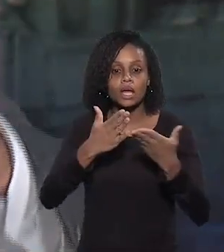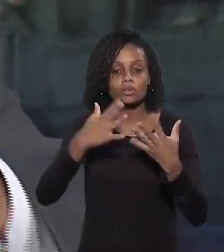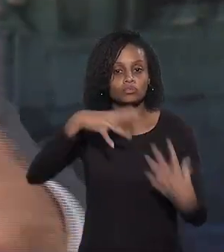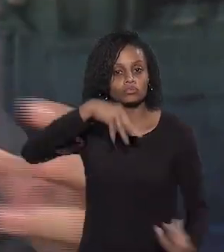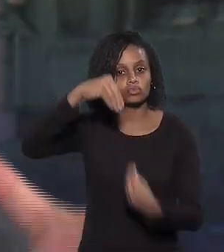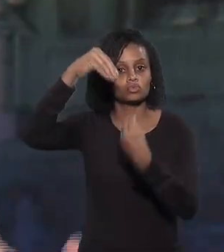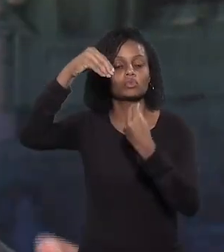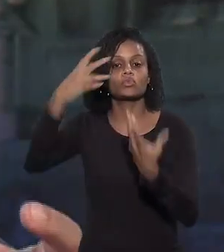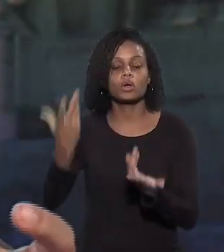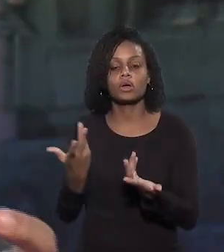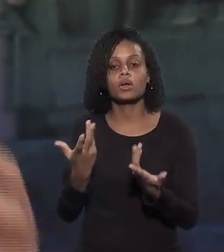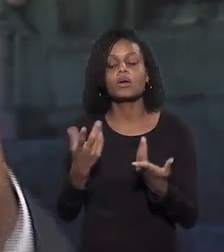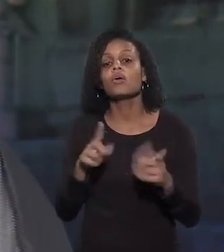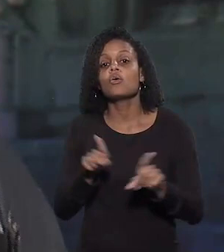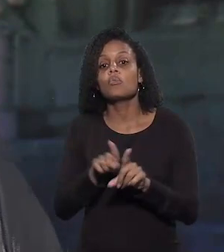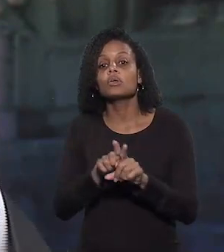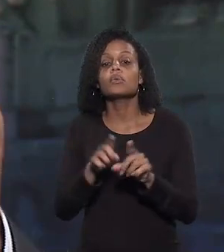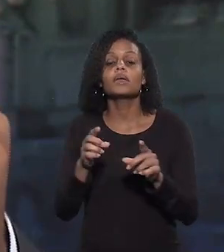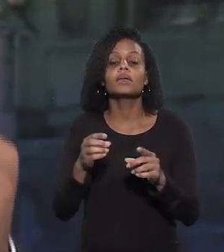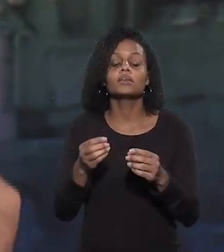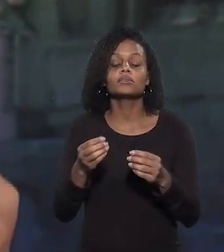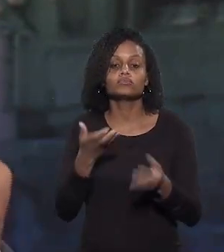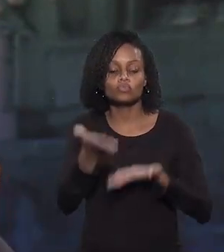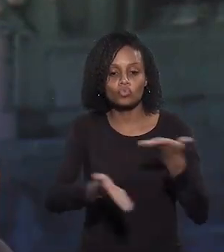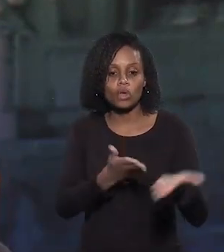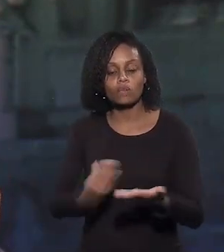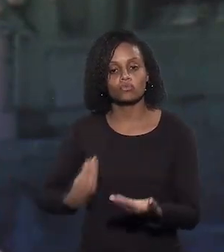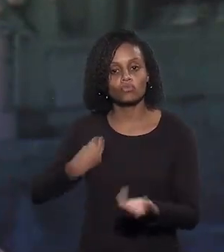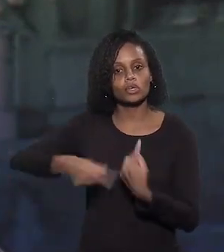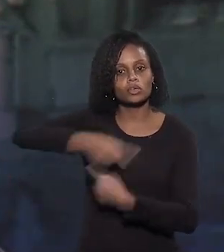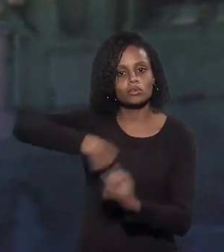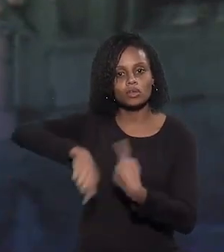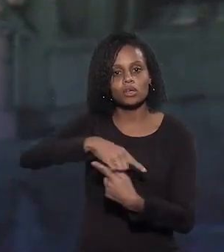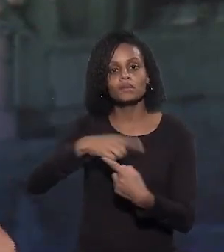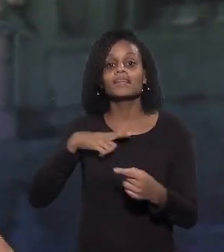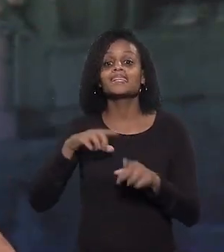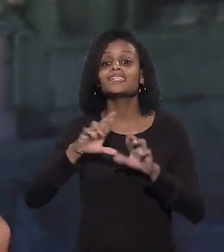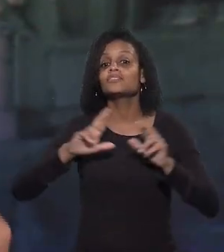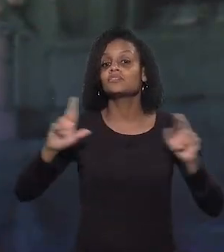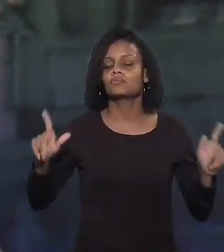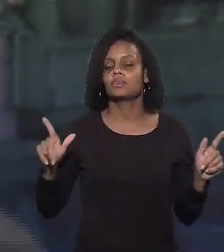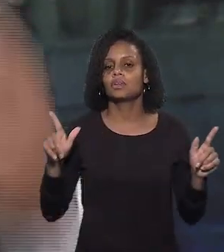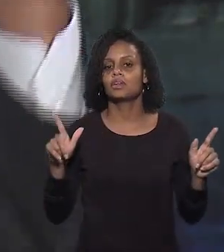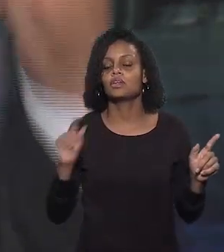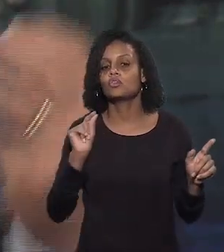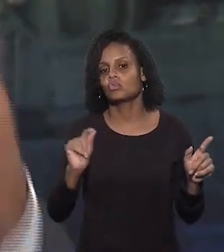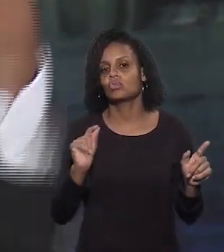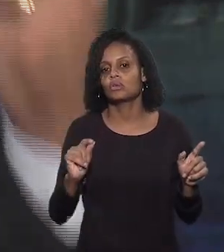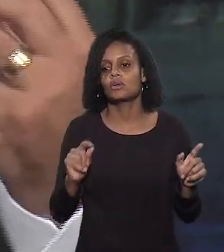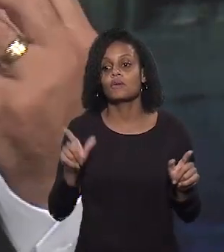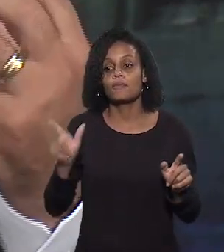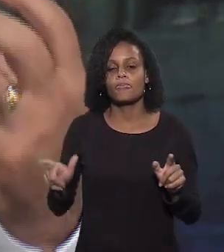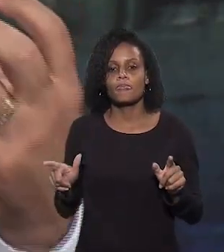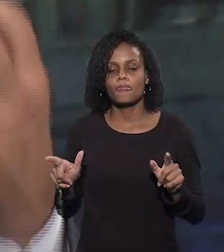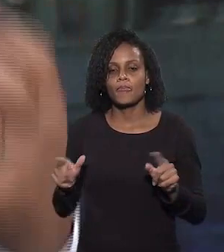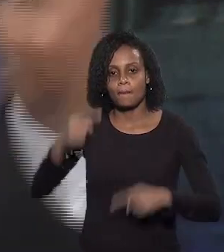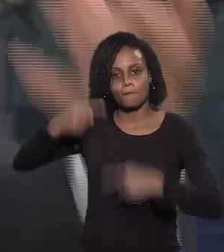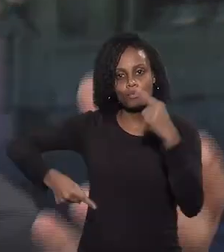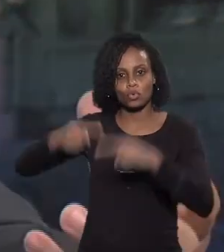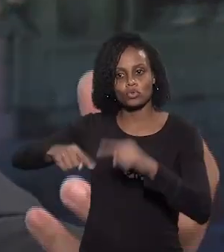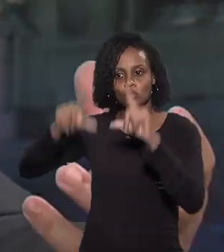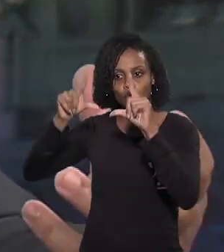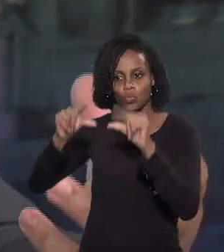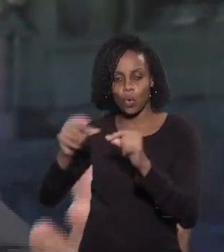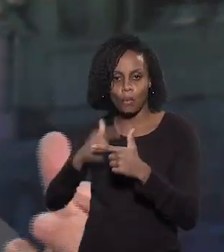cuidados de convivência. O que é importante dizer é que há uma diferenciação muito grande no que seria política tratada como política